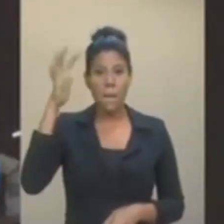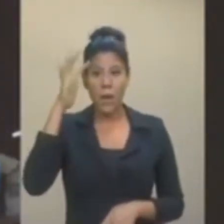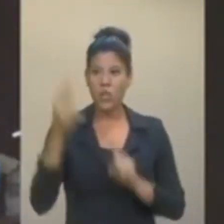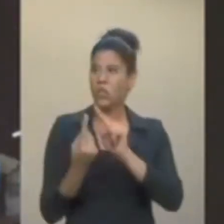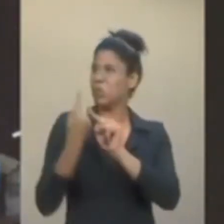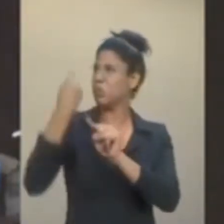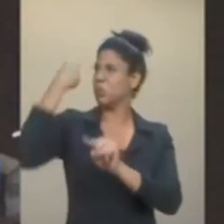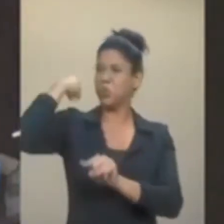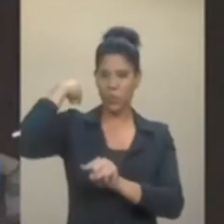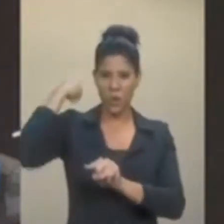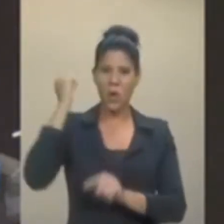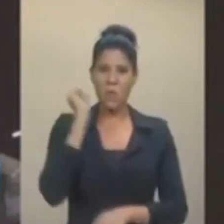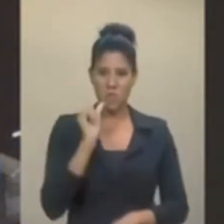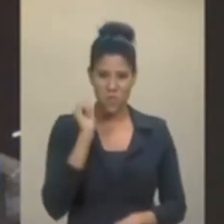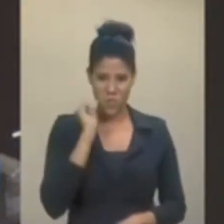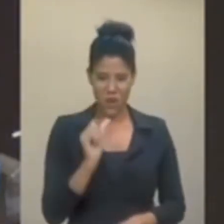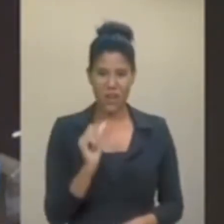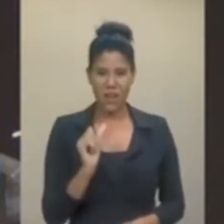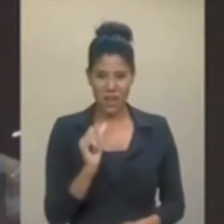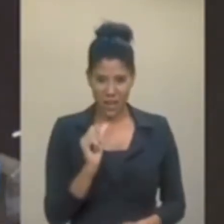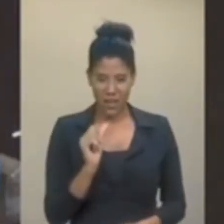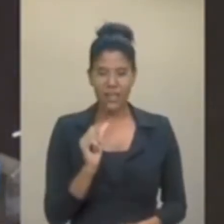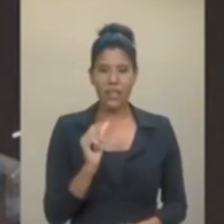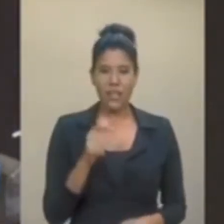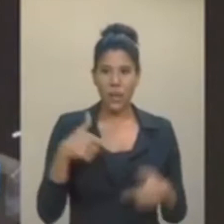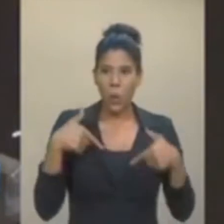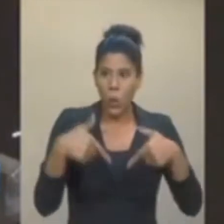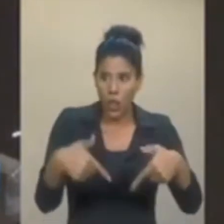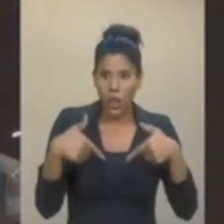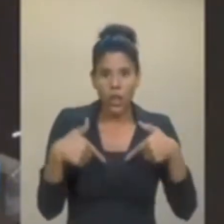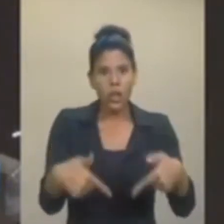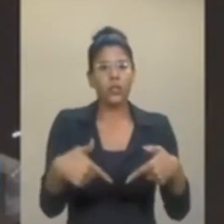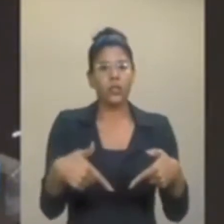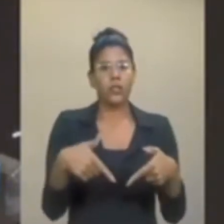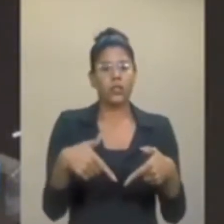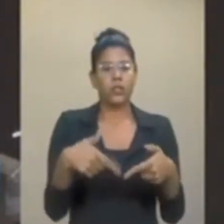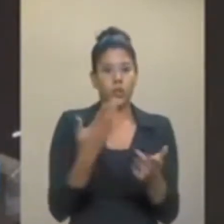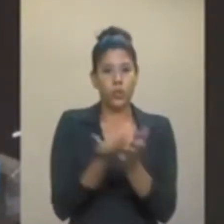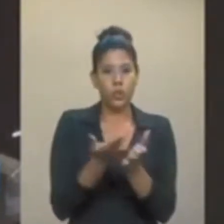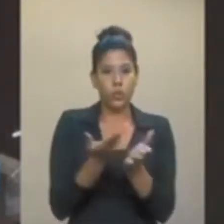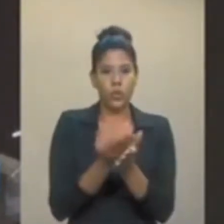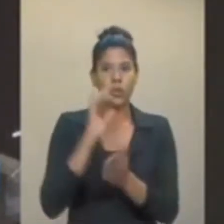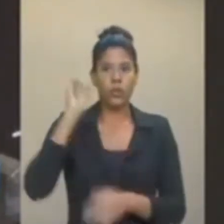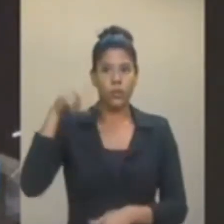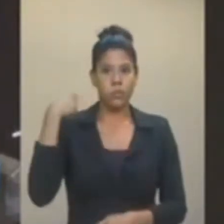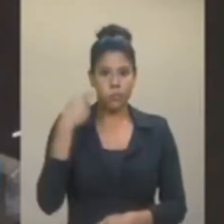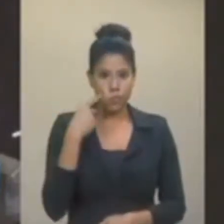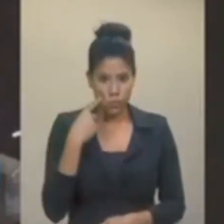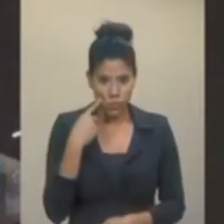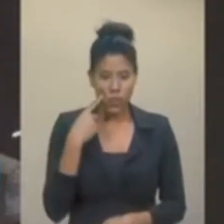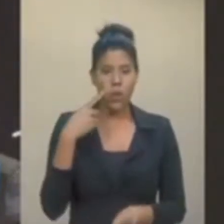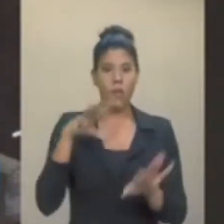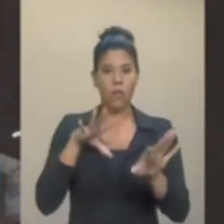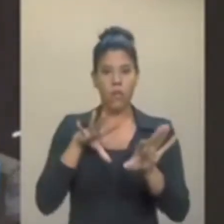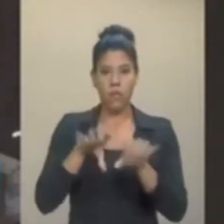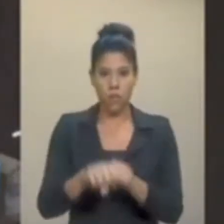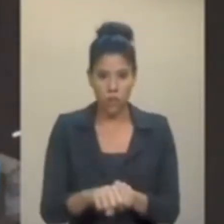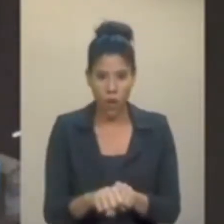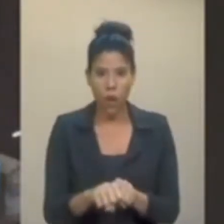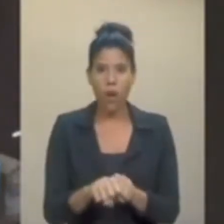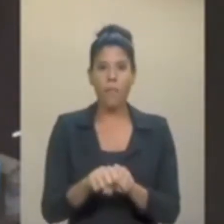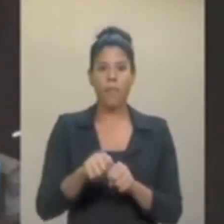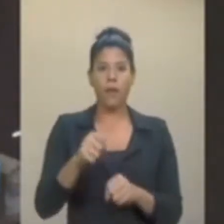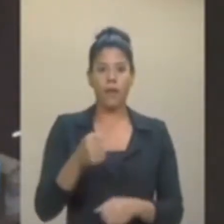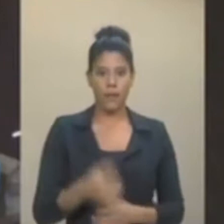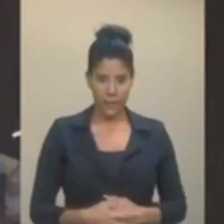jovem cearense que vai enfrentar a faculdade de Direito nos anos 40, torna-se advogada nos anos